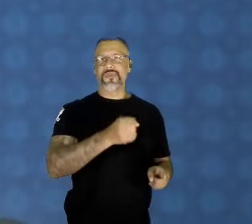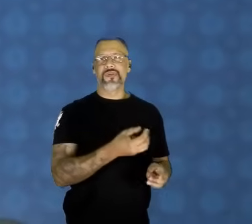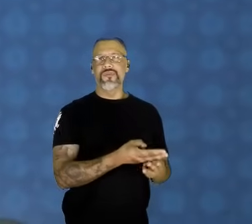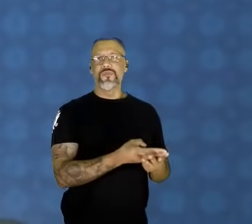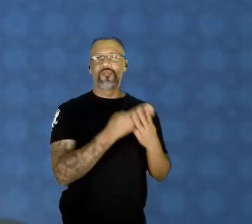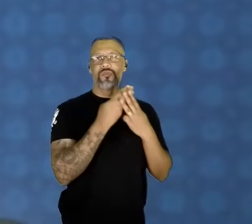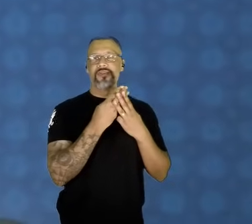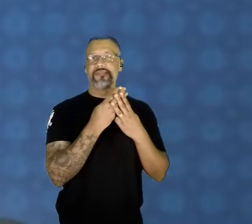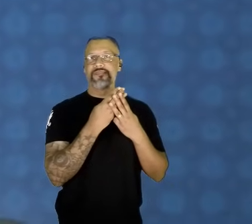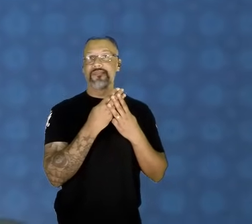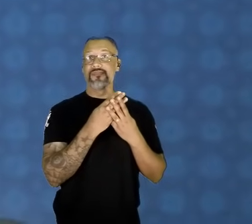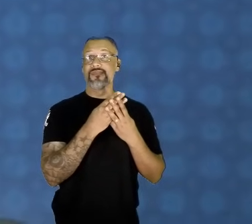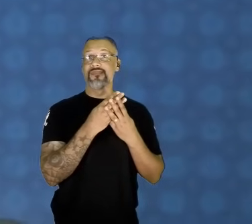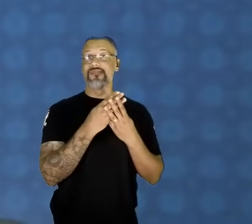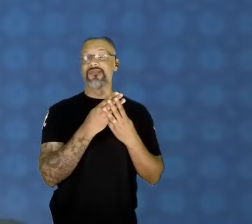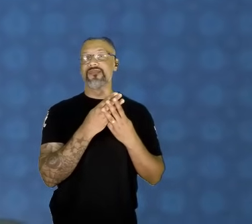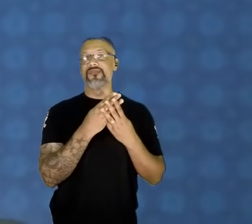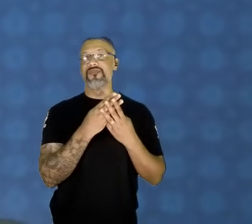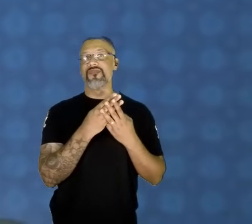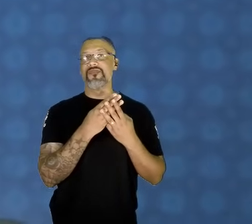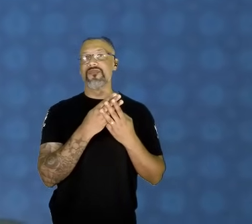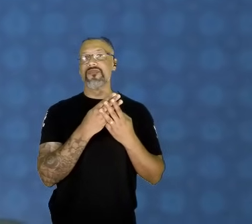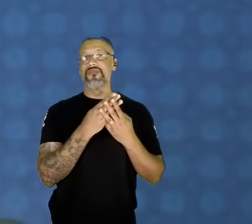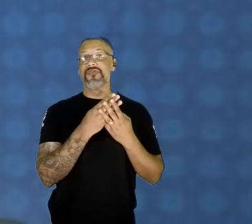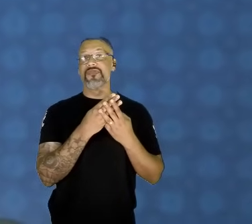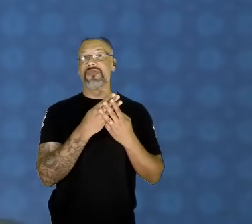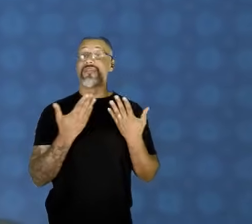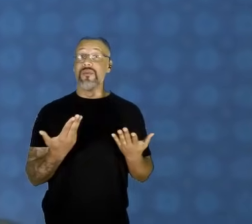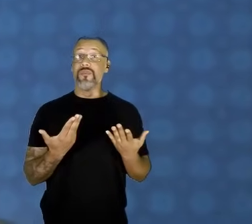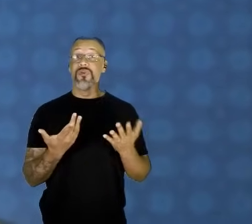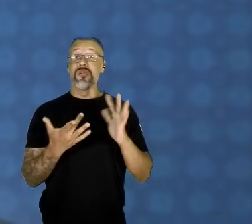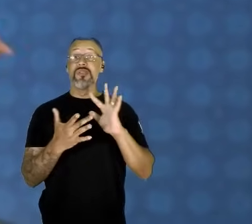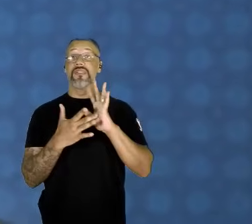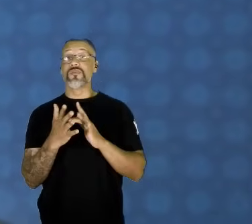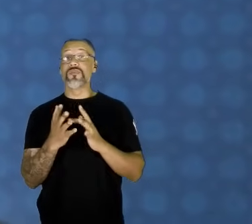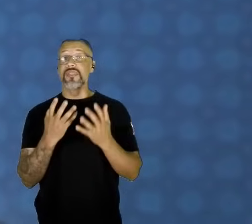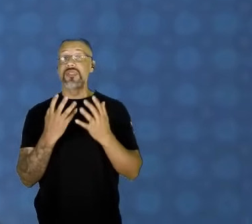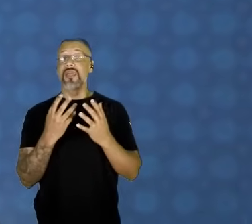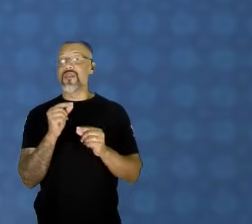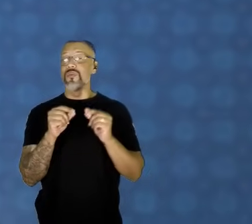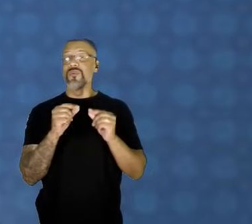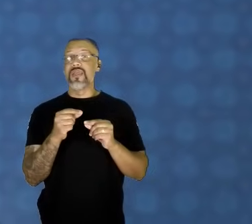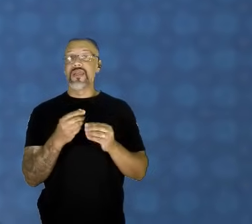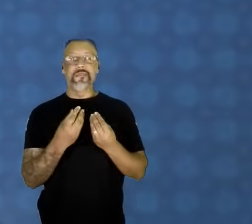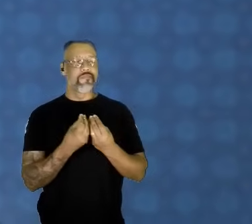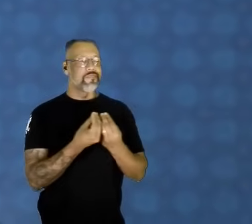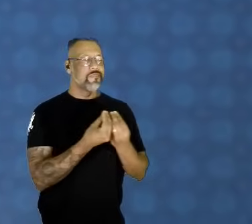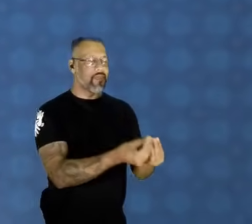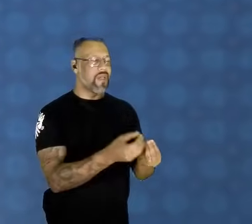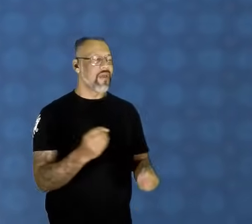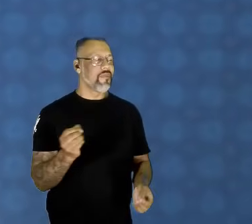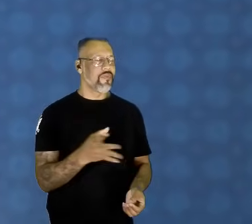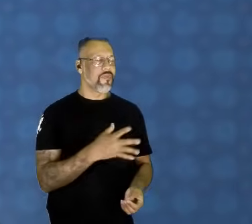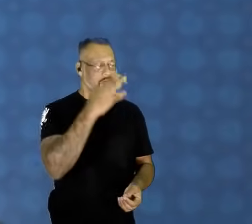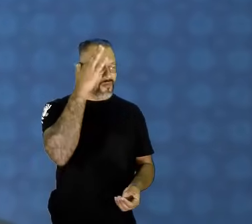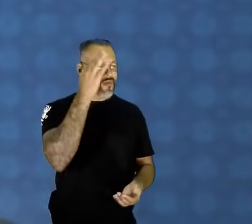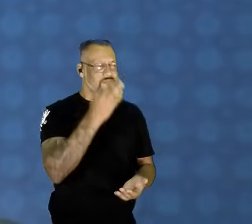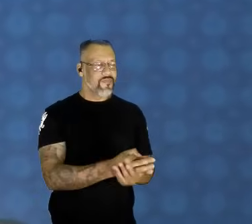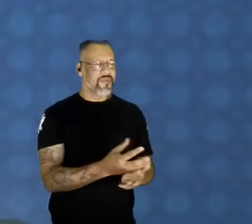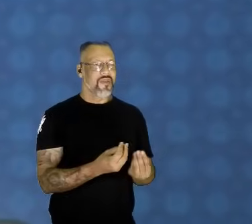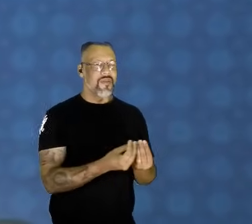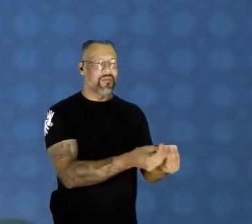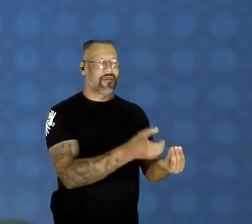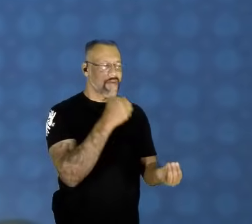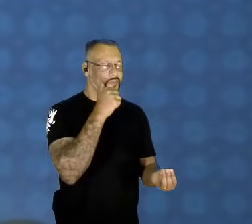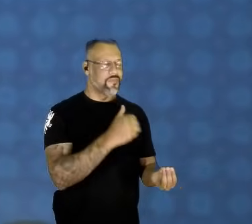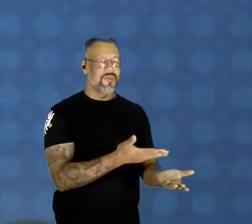expulsar o demônio da vida dela, como dar uma nova fé para ela. E talvez hoje Deus está disposto a te dar uma nova fé. Eu quero falar